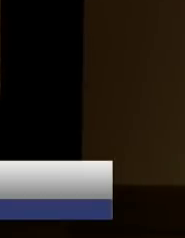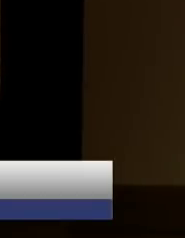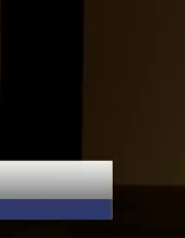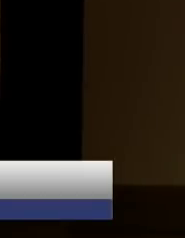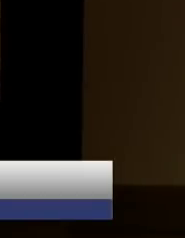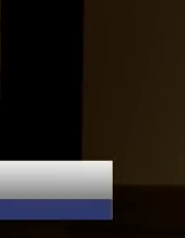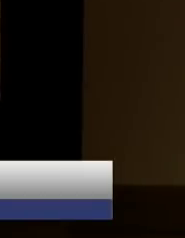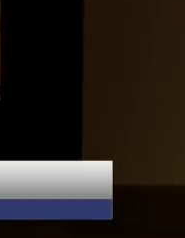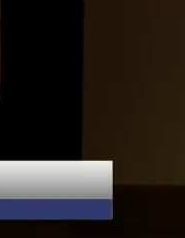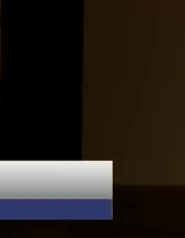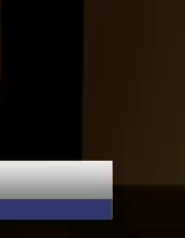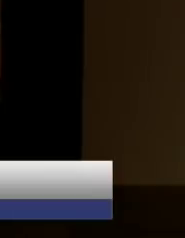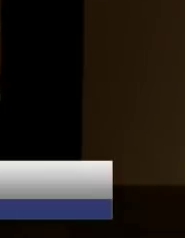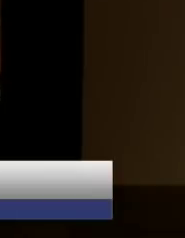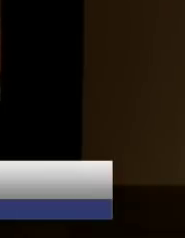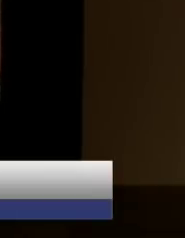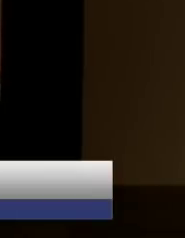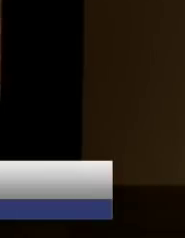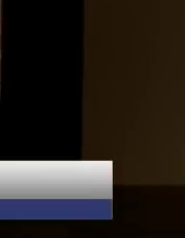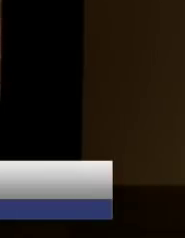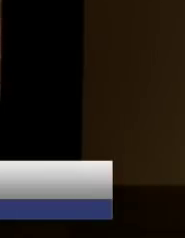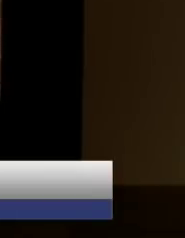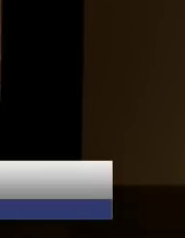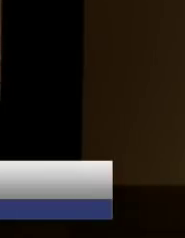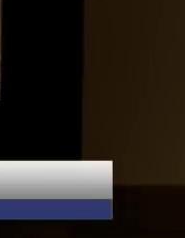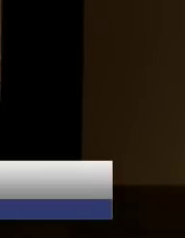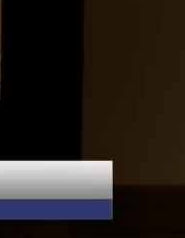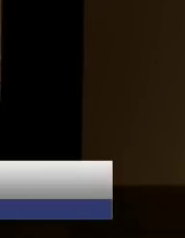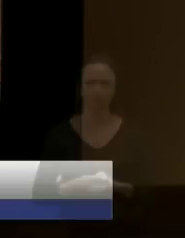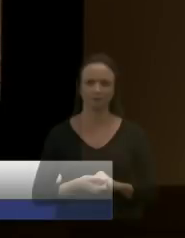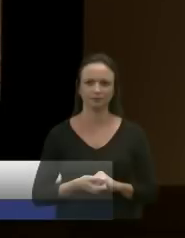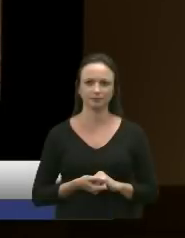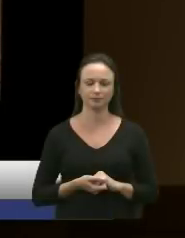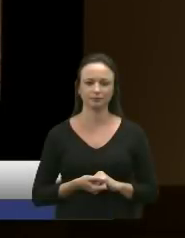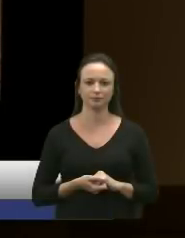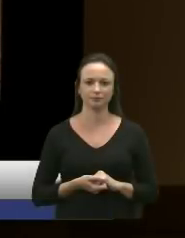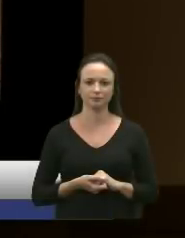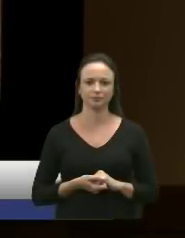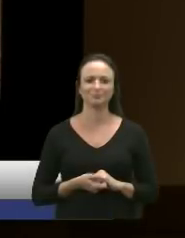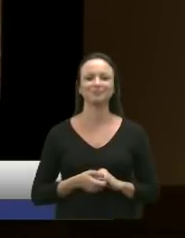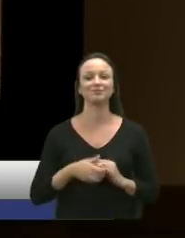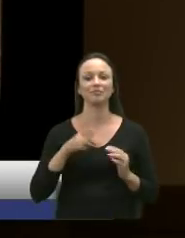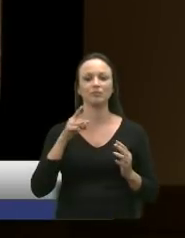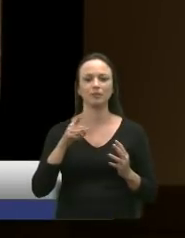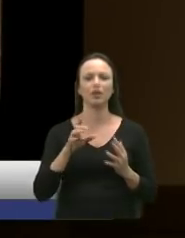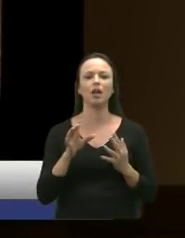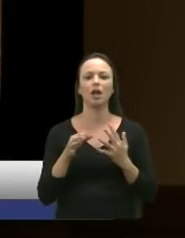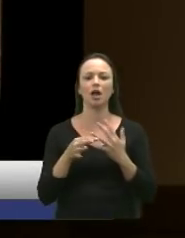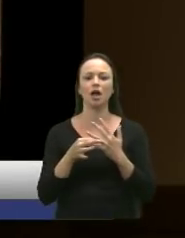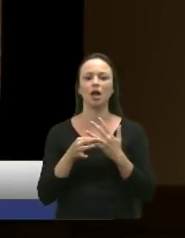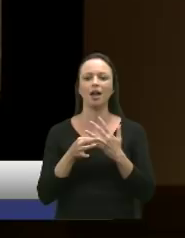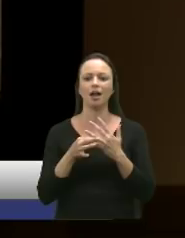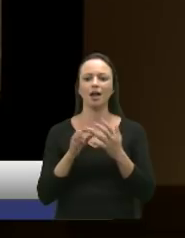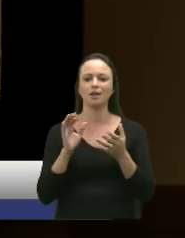Centenada em ouro, a doação da aliança de casamento.